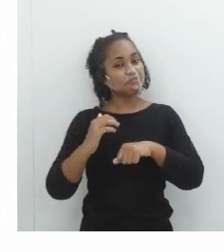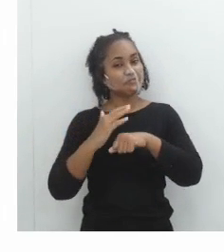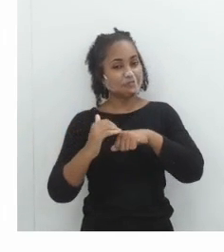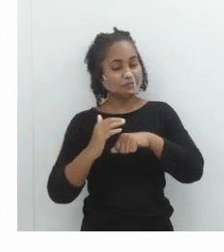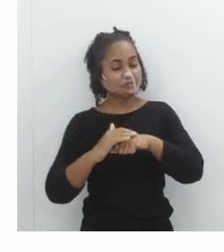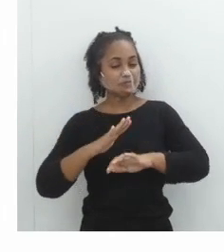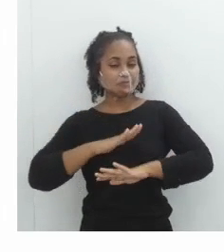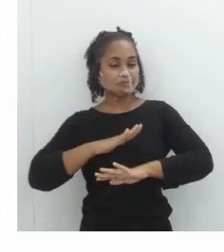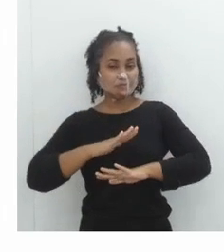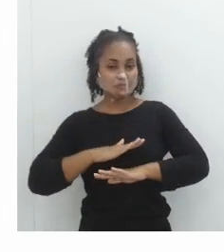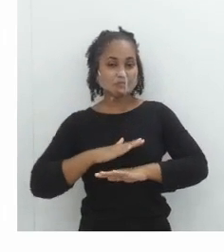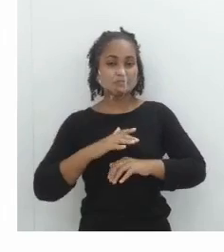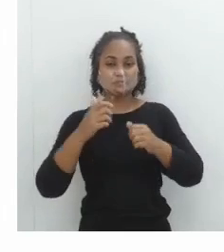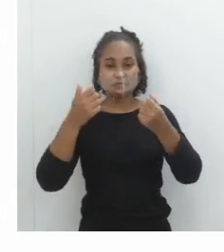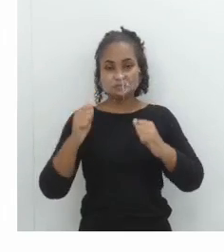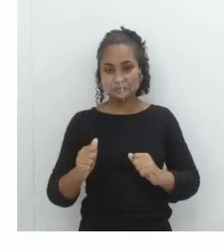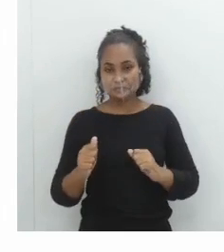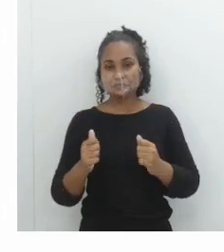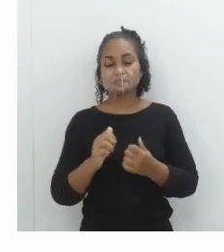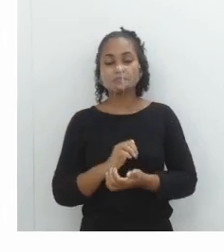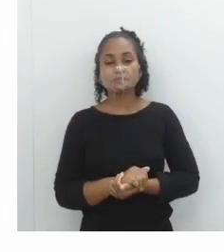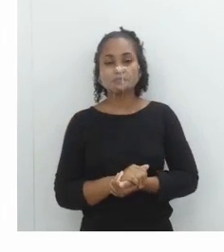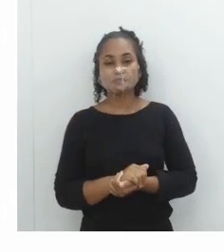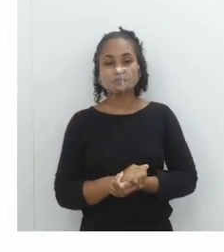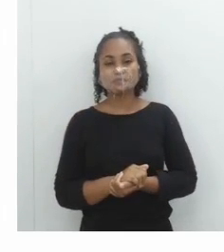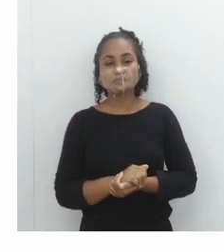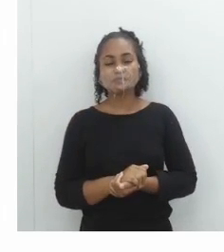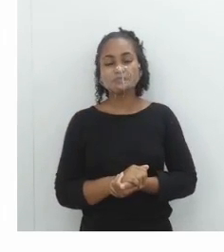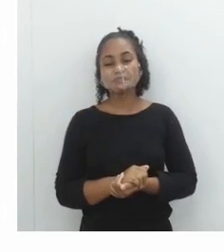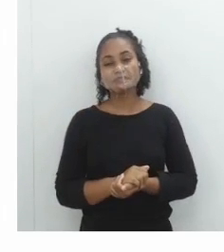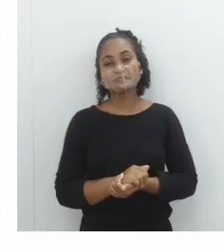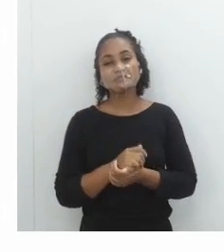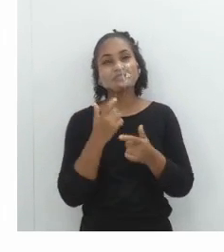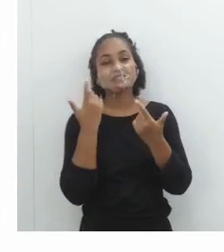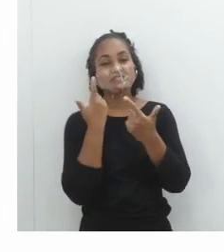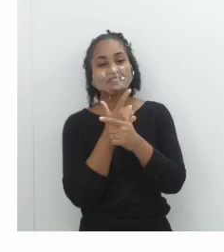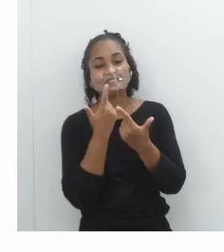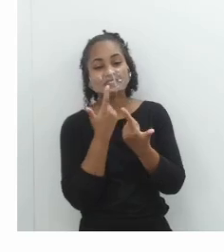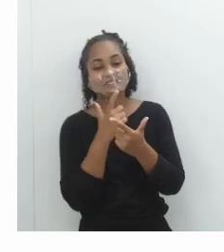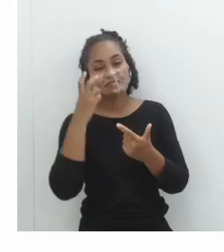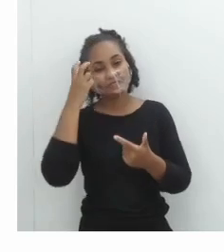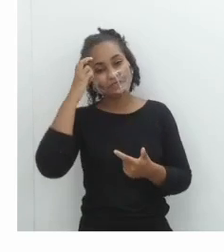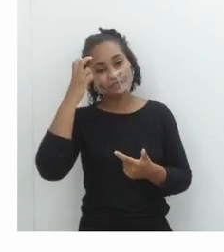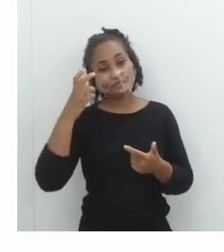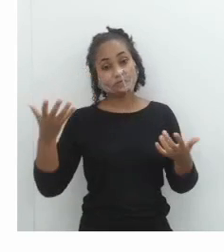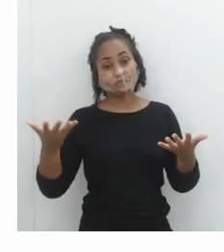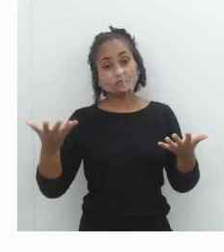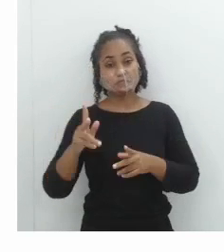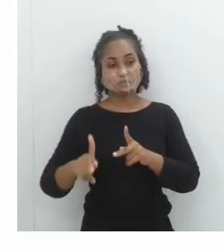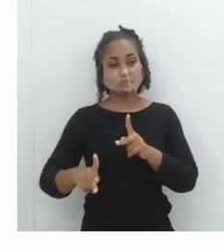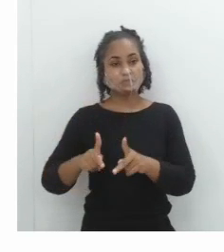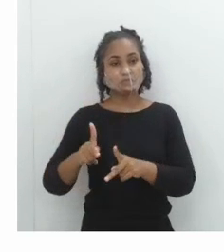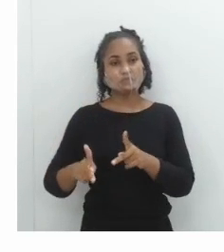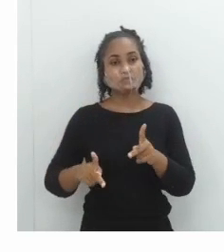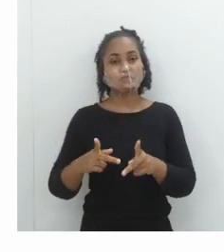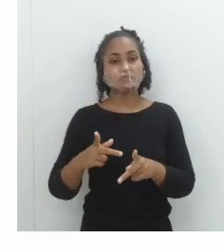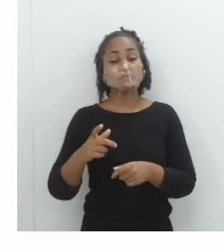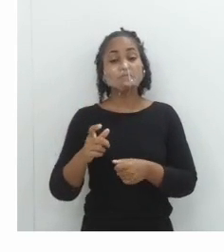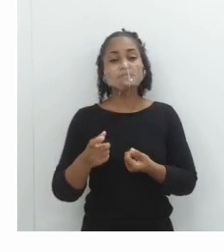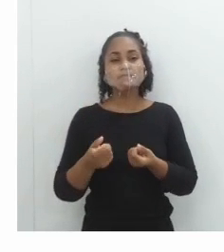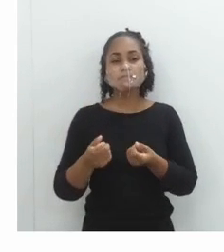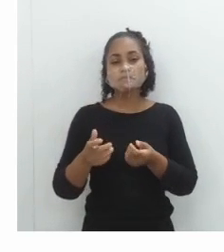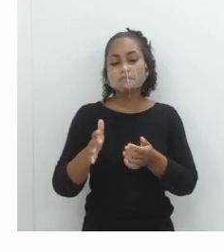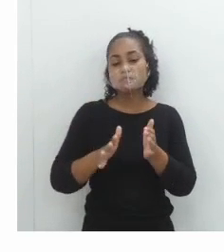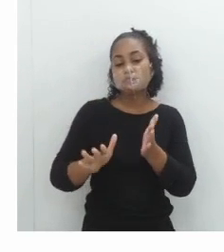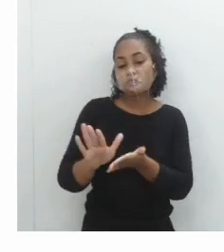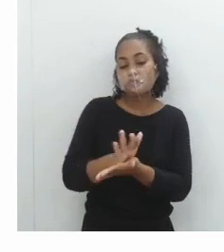São formas que a gente faz. É engraçado como a gente vê a cultura de massa hoje, as pessoas de